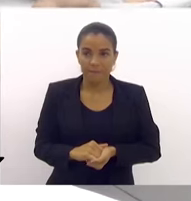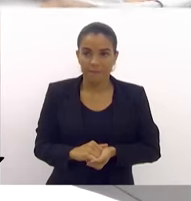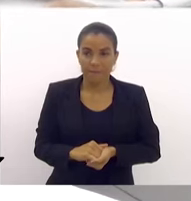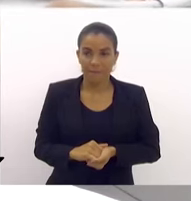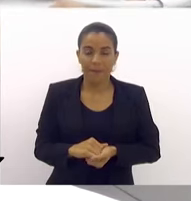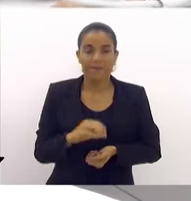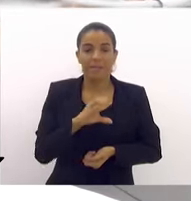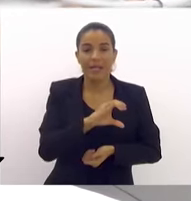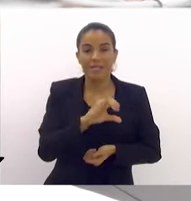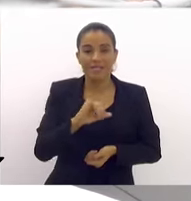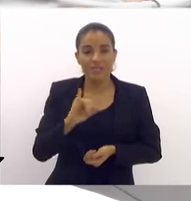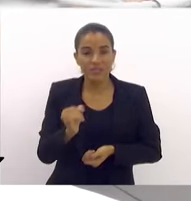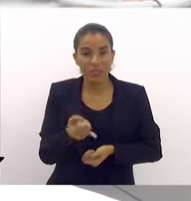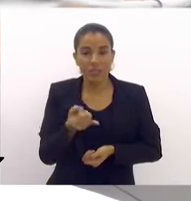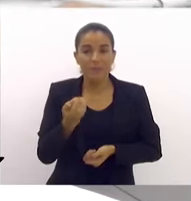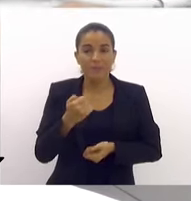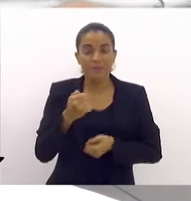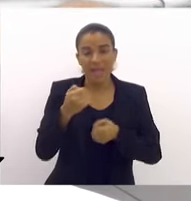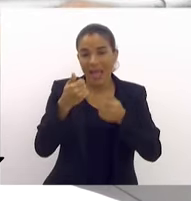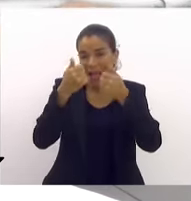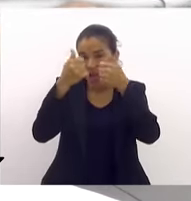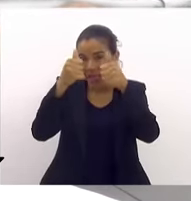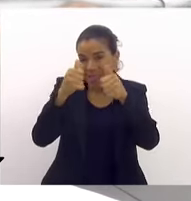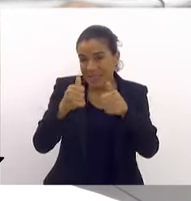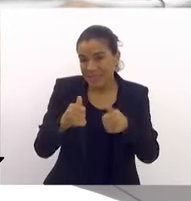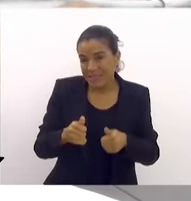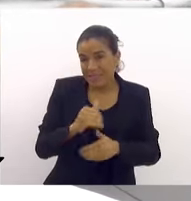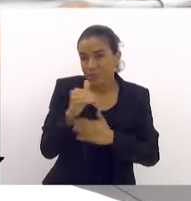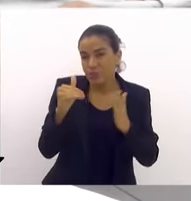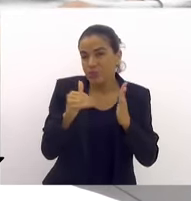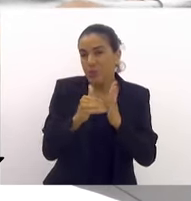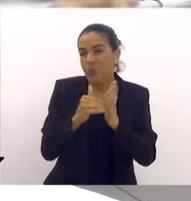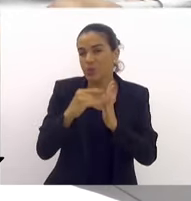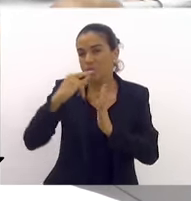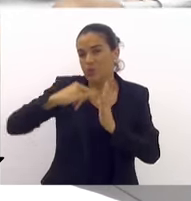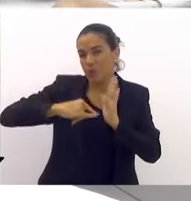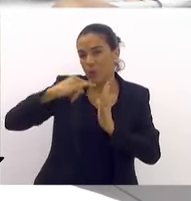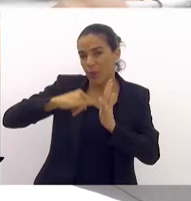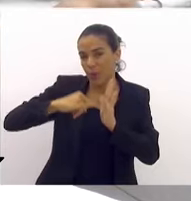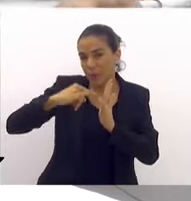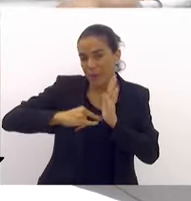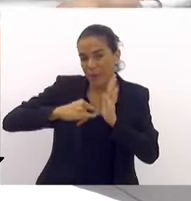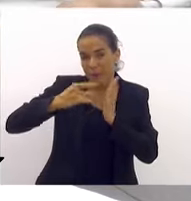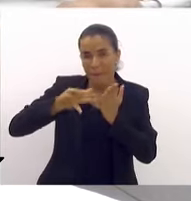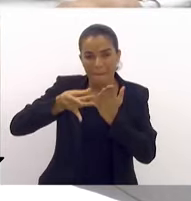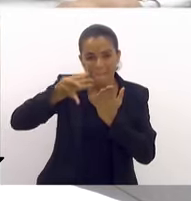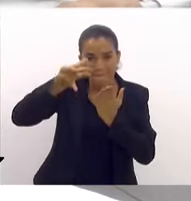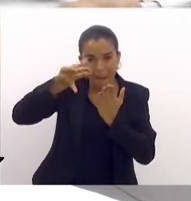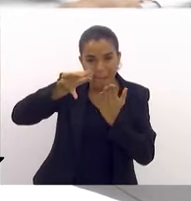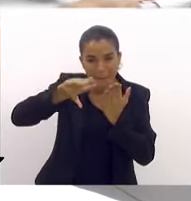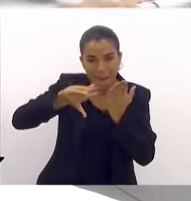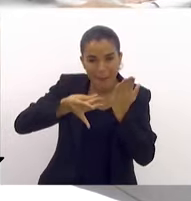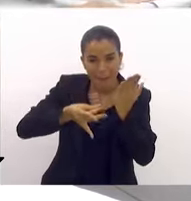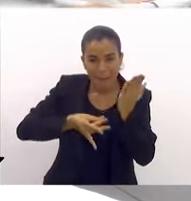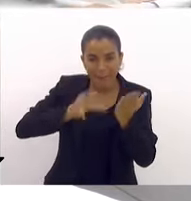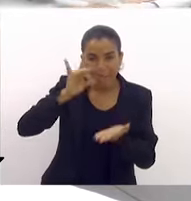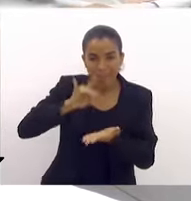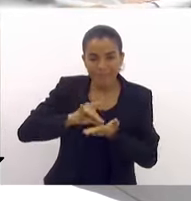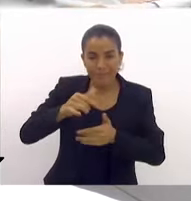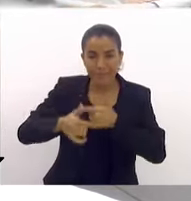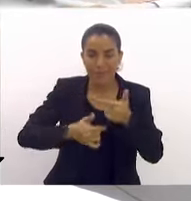A CCJ deverá analisar todos os documentos, verificar a real existência do trabalho.